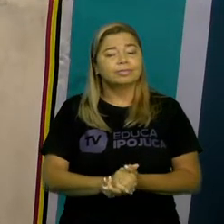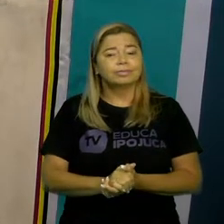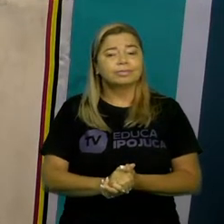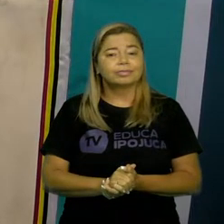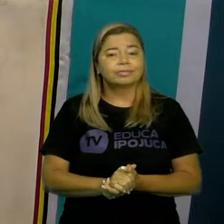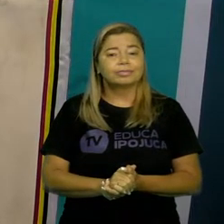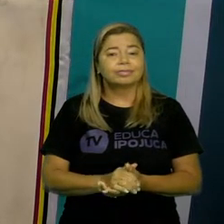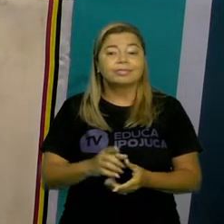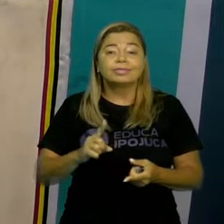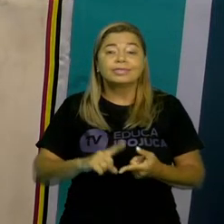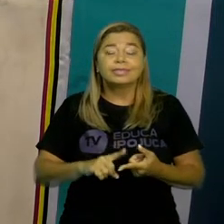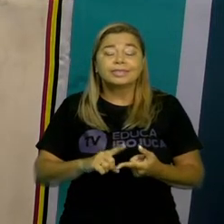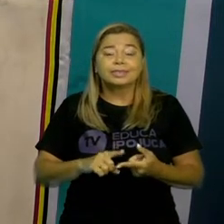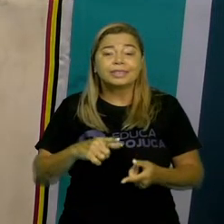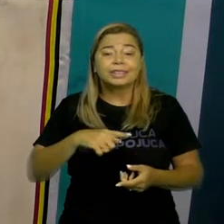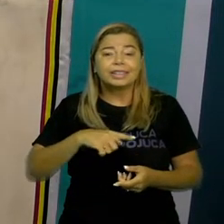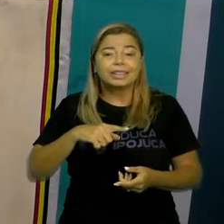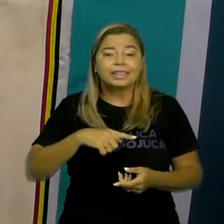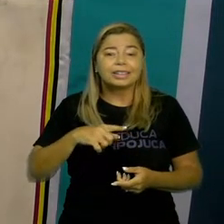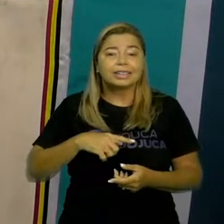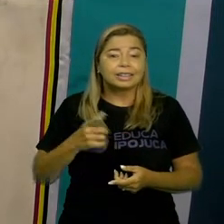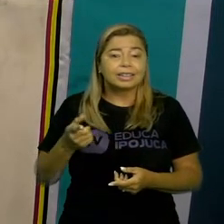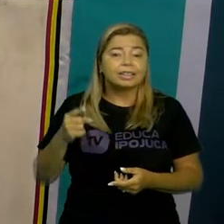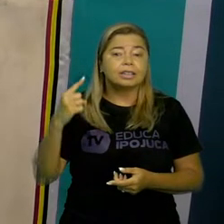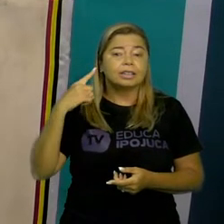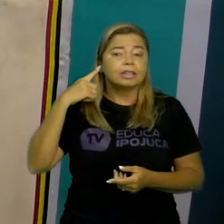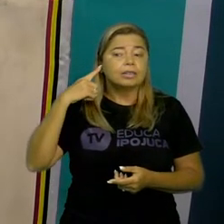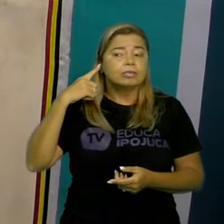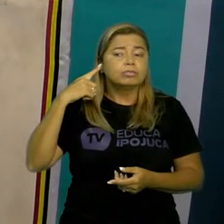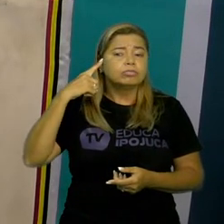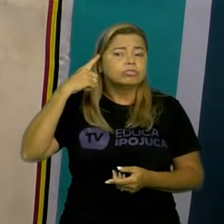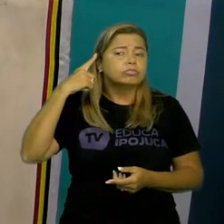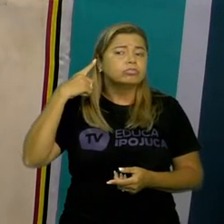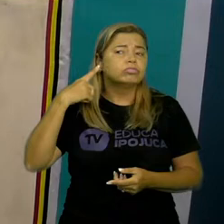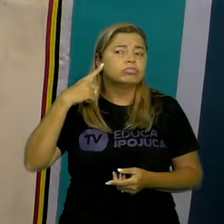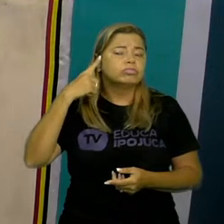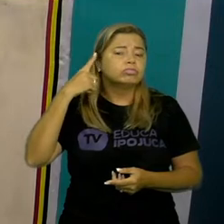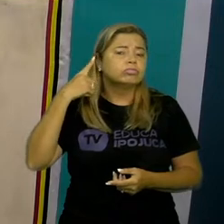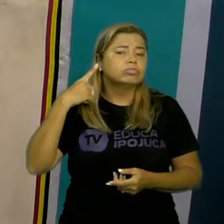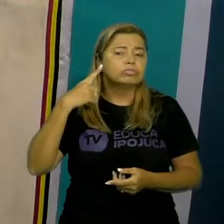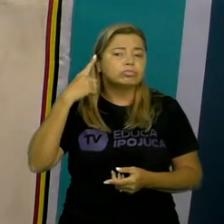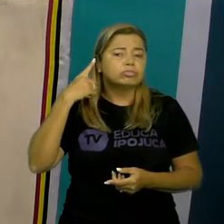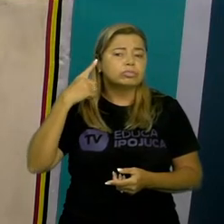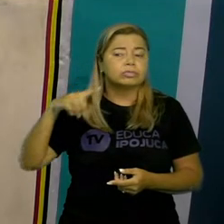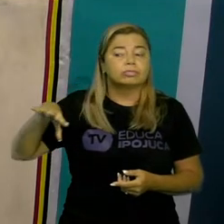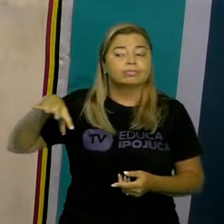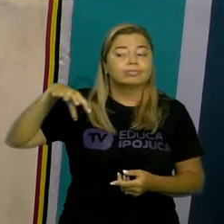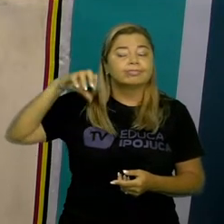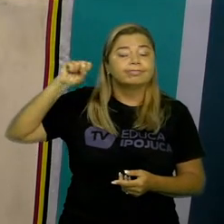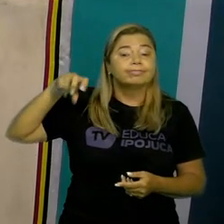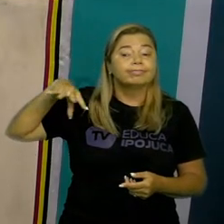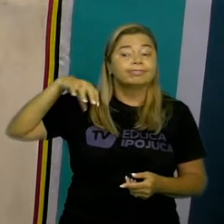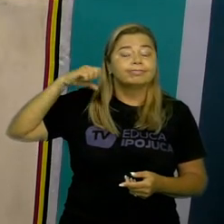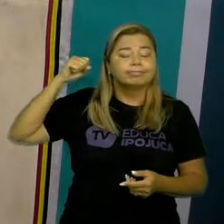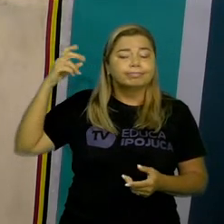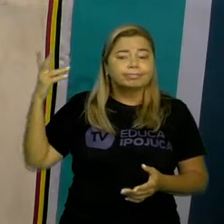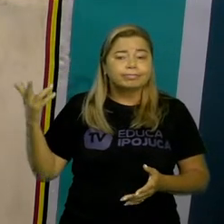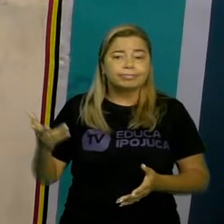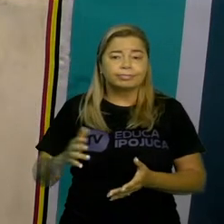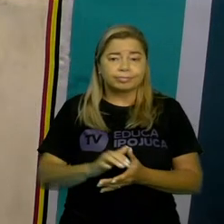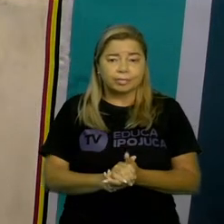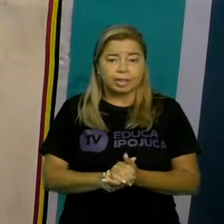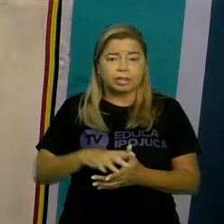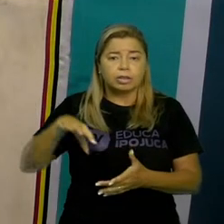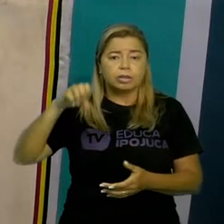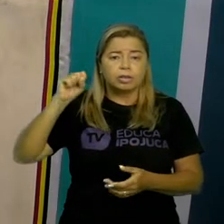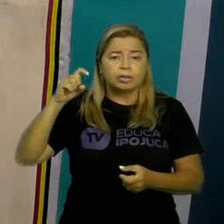Também temos a audição, ó, que é representado pelo nosso ouvido. A gente ouve